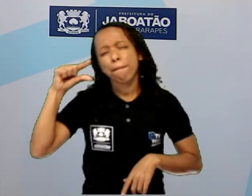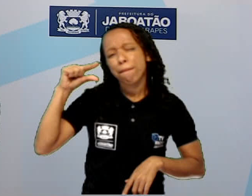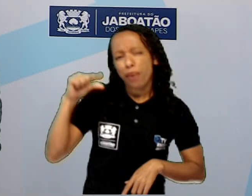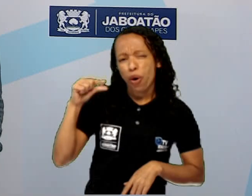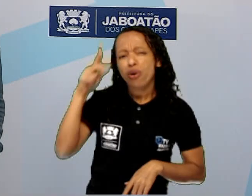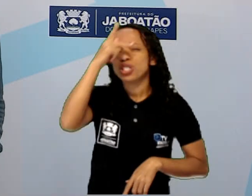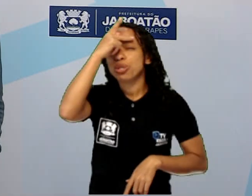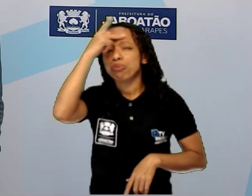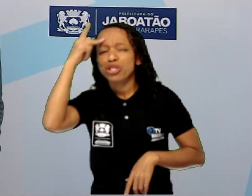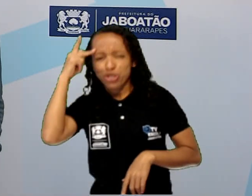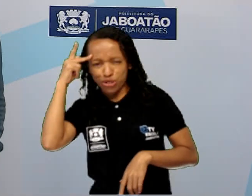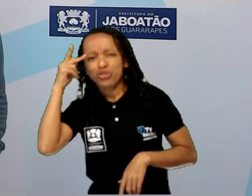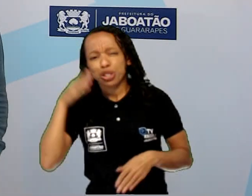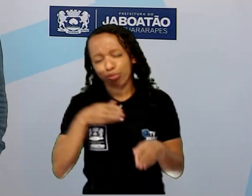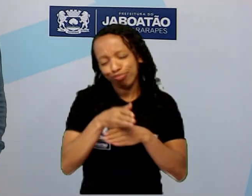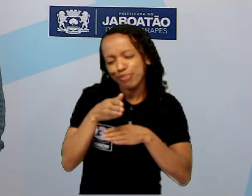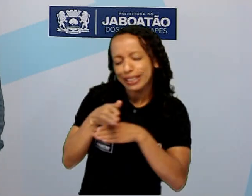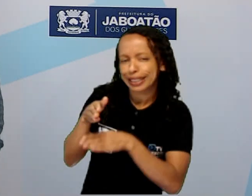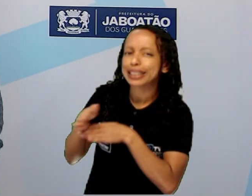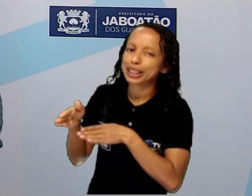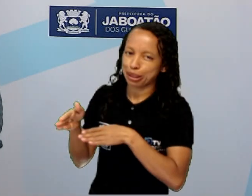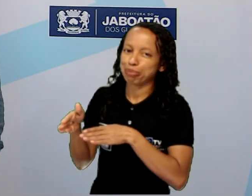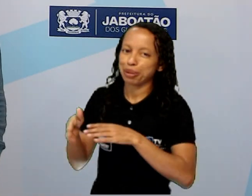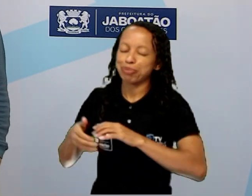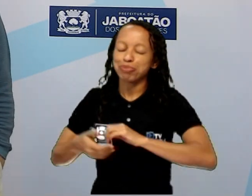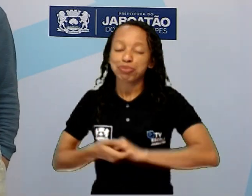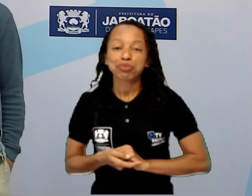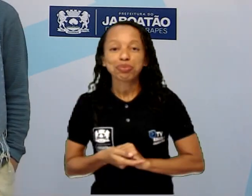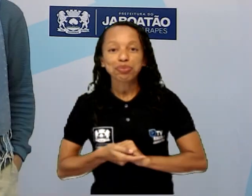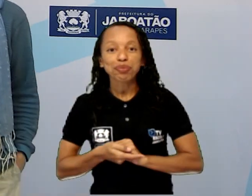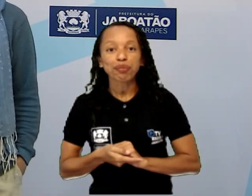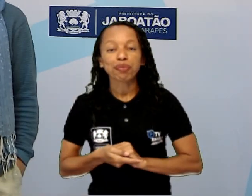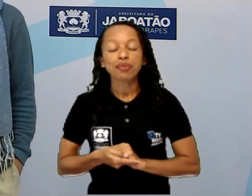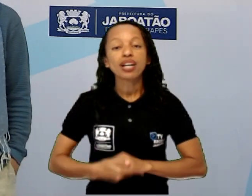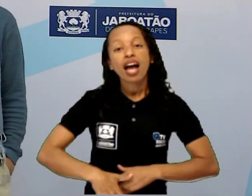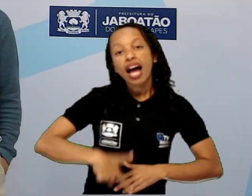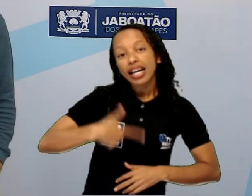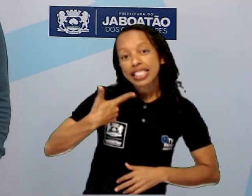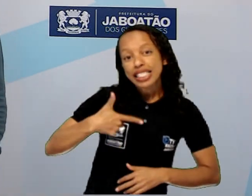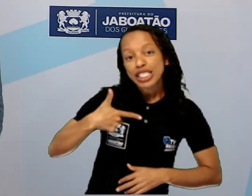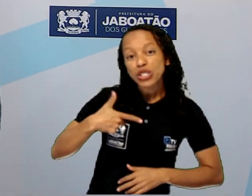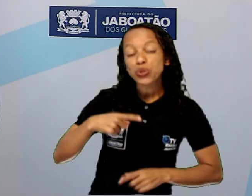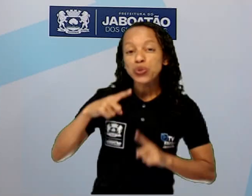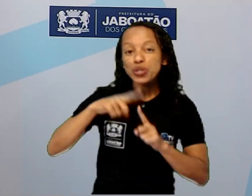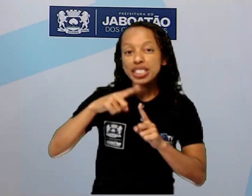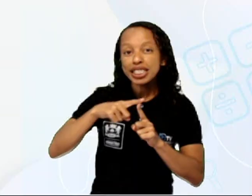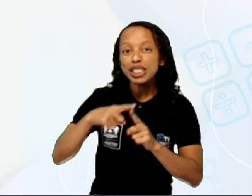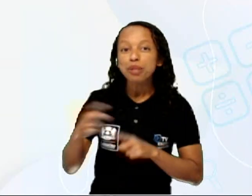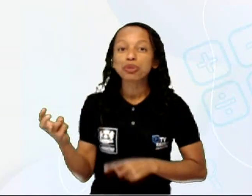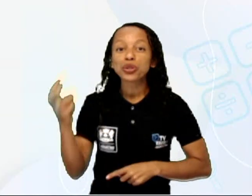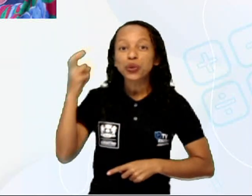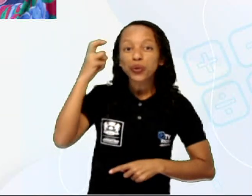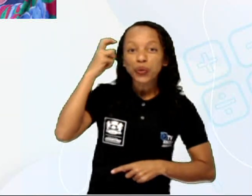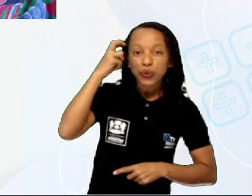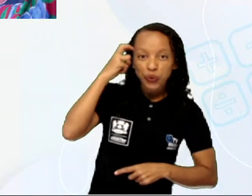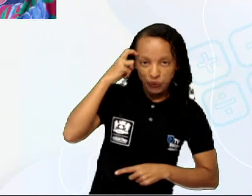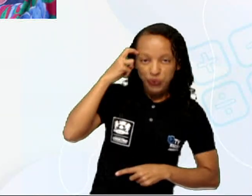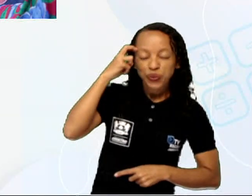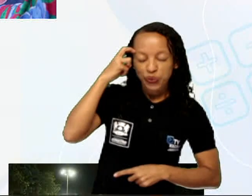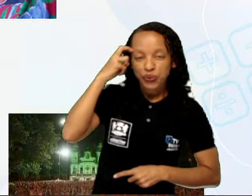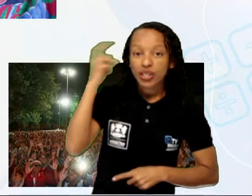cultura erudita, a gente tem a cultura popular, também chamada